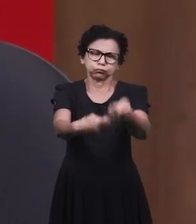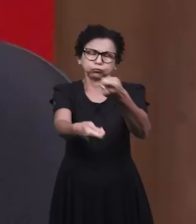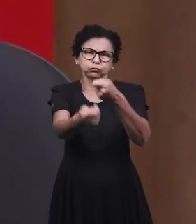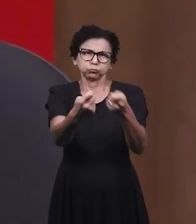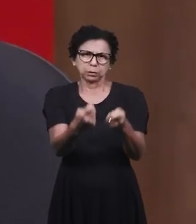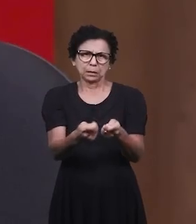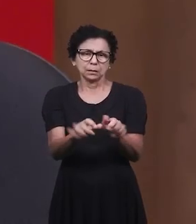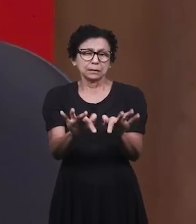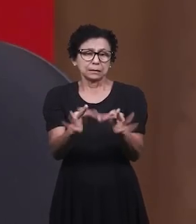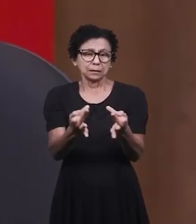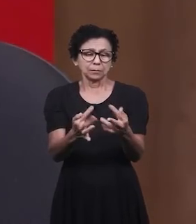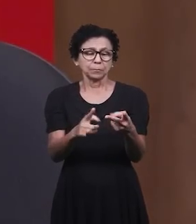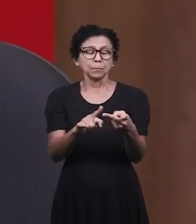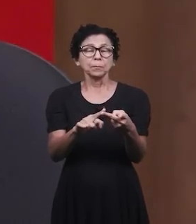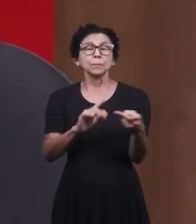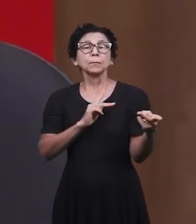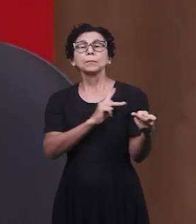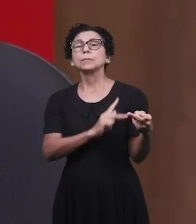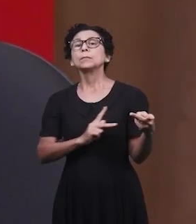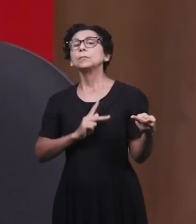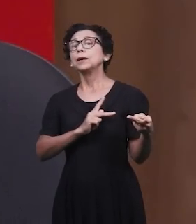conhecimento de cultura,